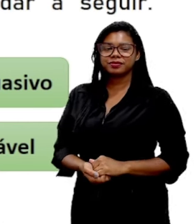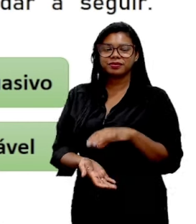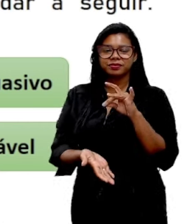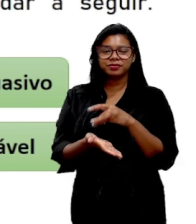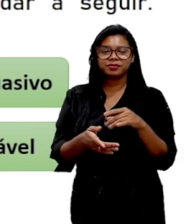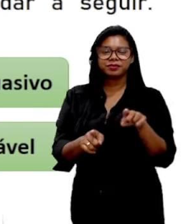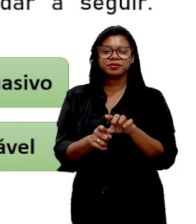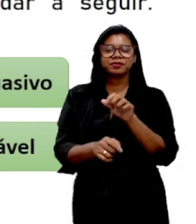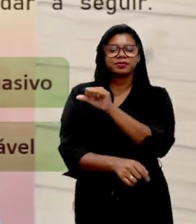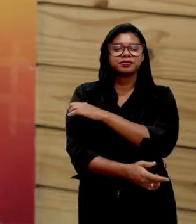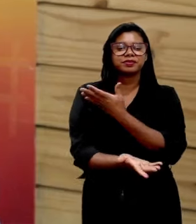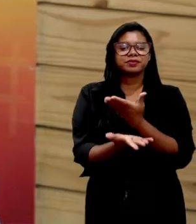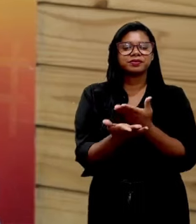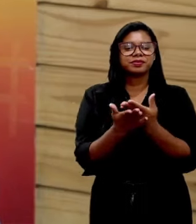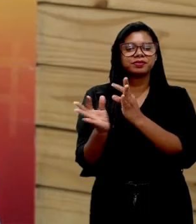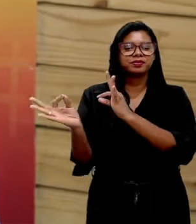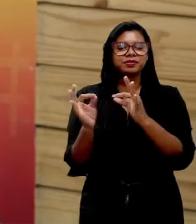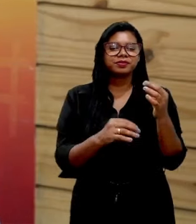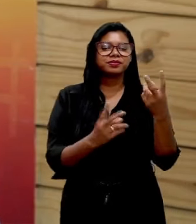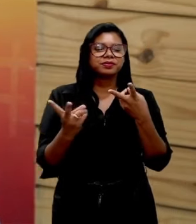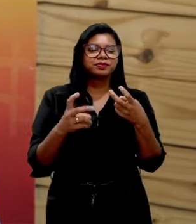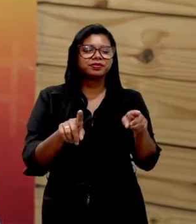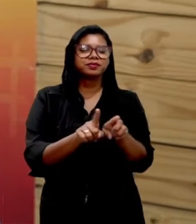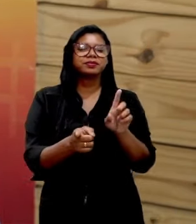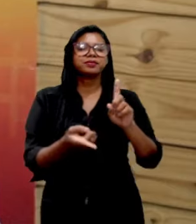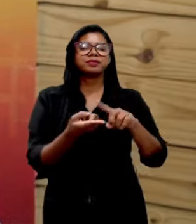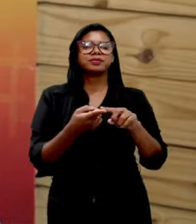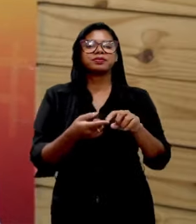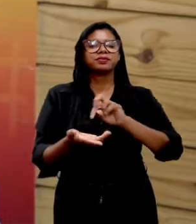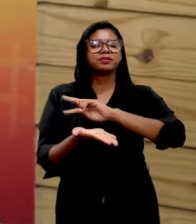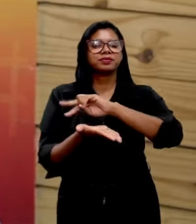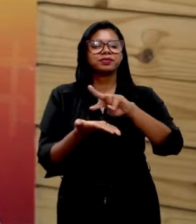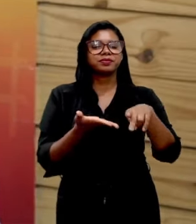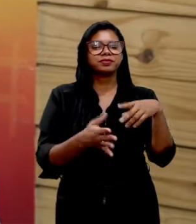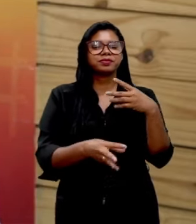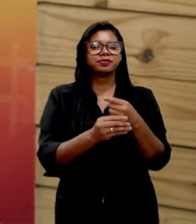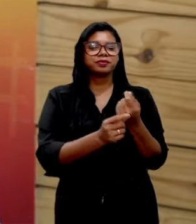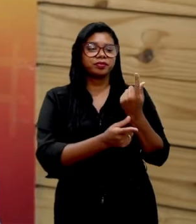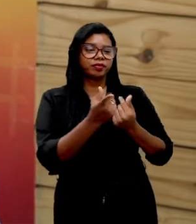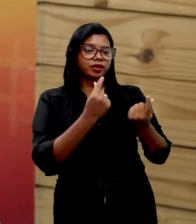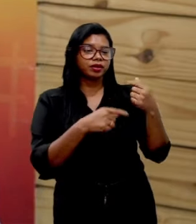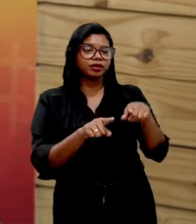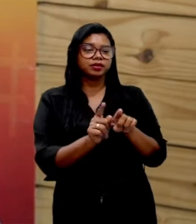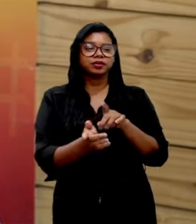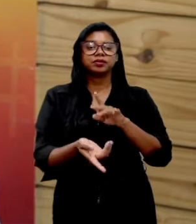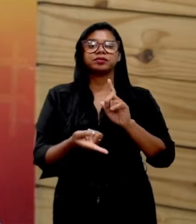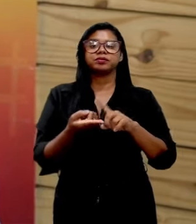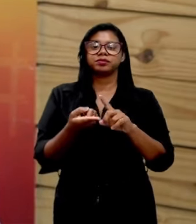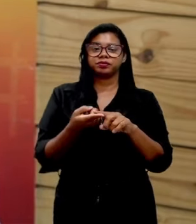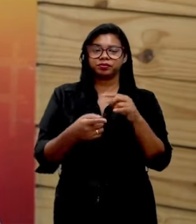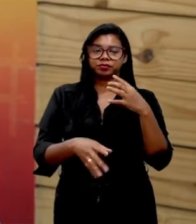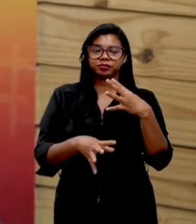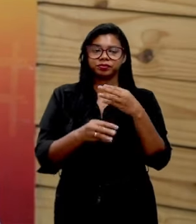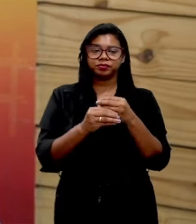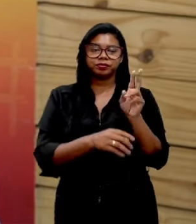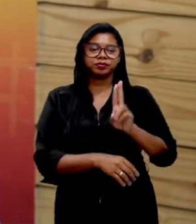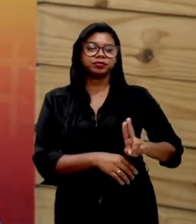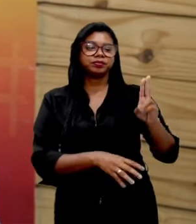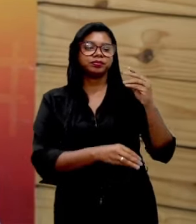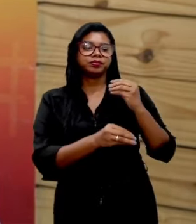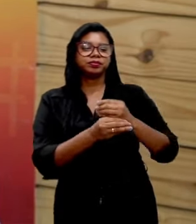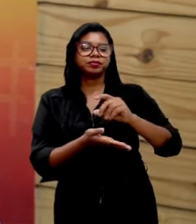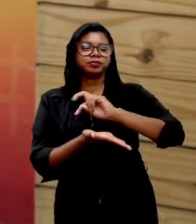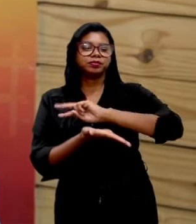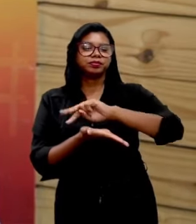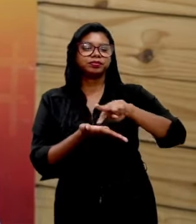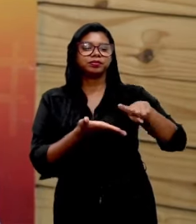caro estudante, você já deve ter percebido que existem vários tipos de negociadores, onde eles utilizam diversos tipos